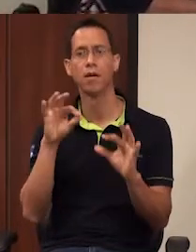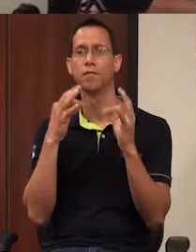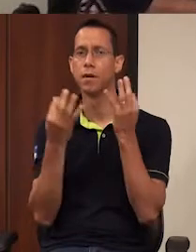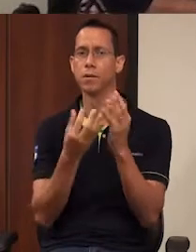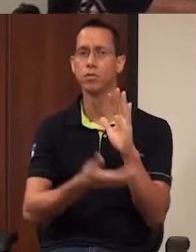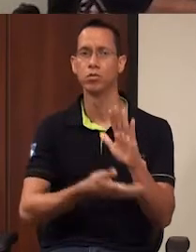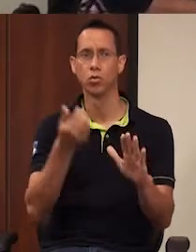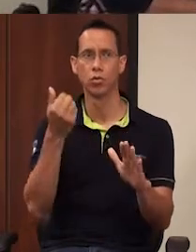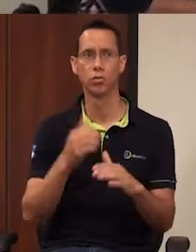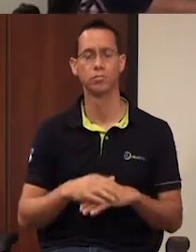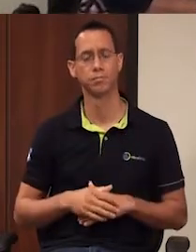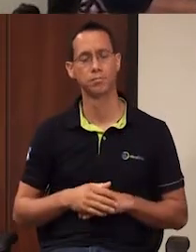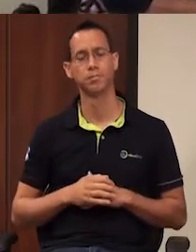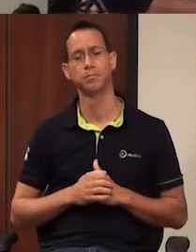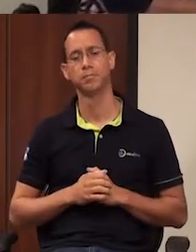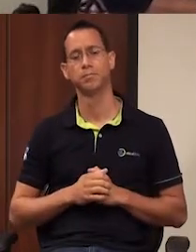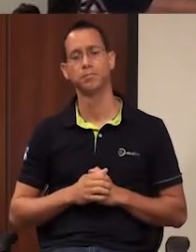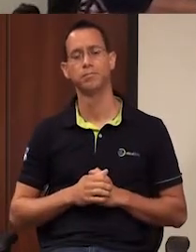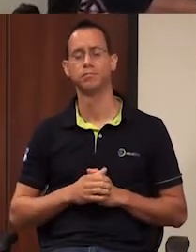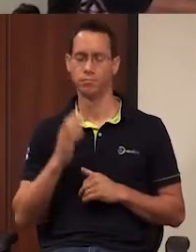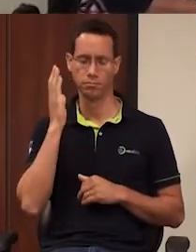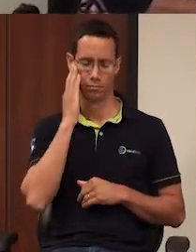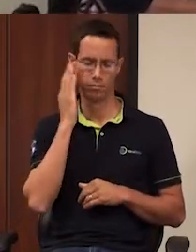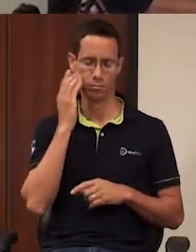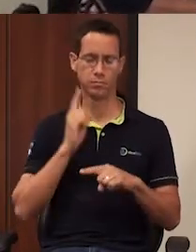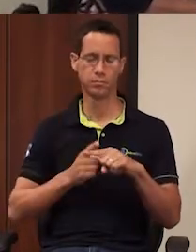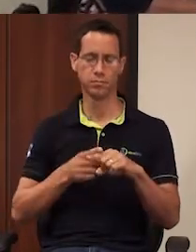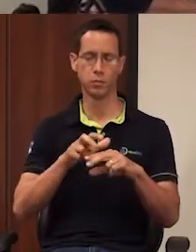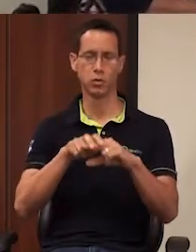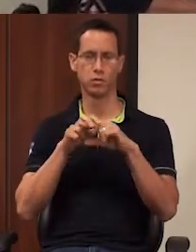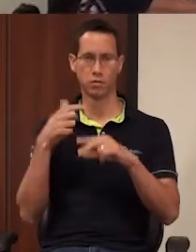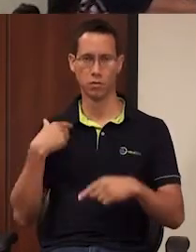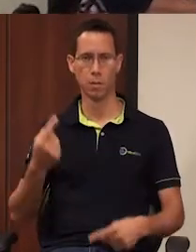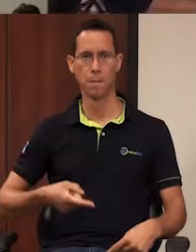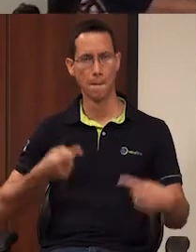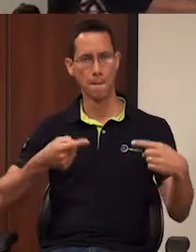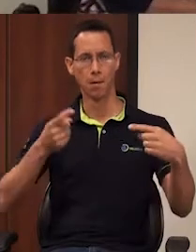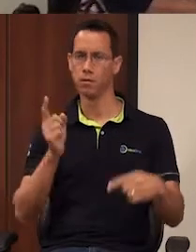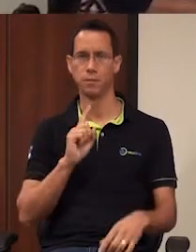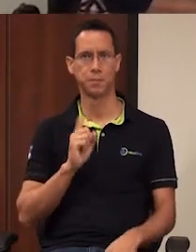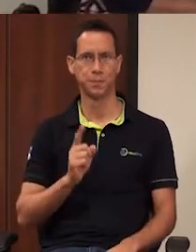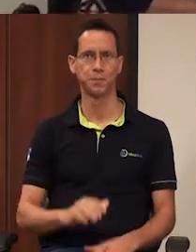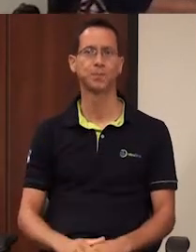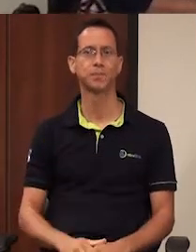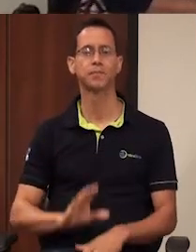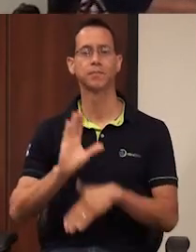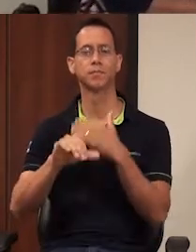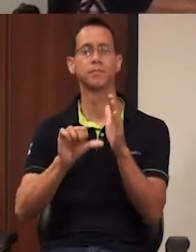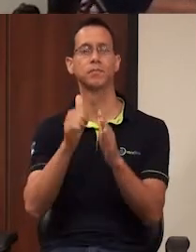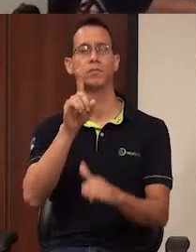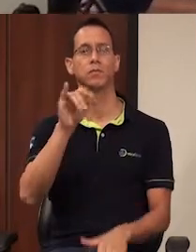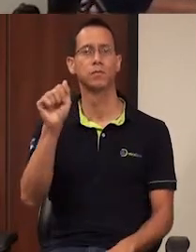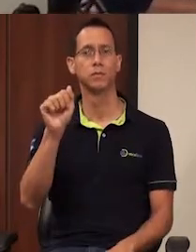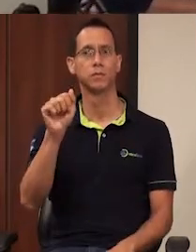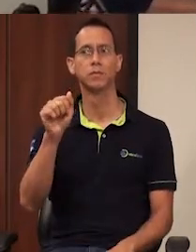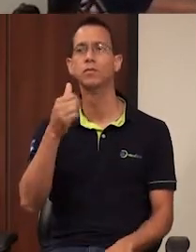não sei o quê. Eu falei, bom, eu já sei por que é, e eu não vou brigar por isso, né? No primeiro dia de aula,